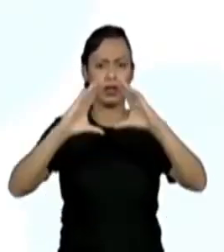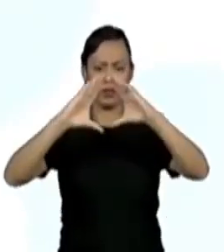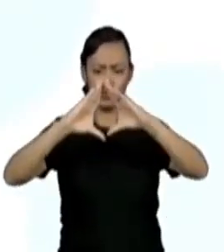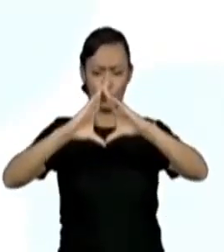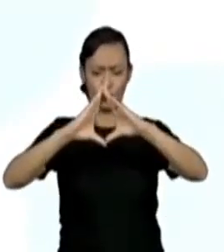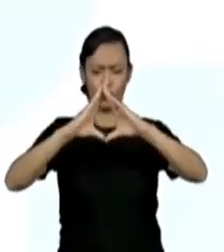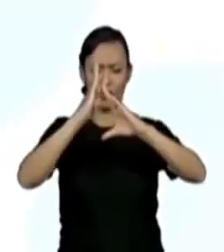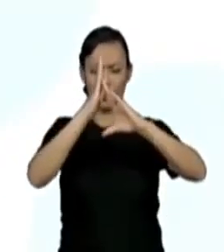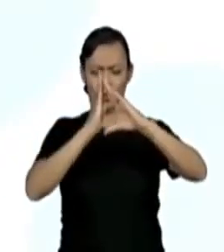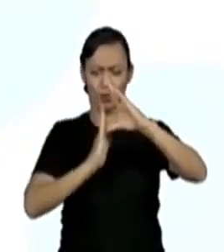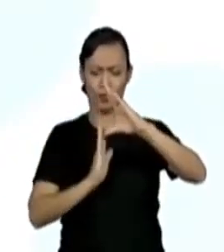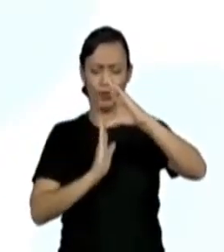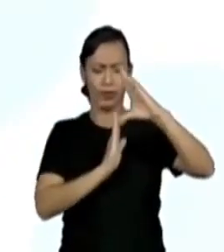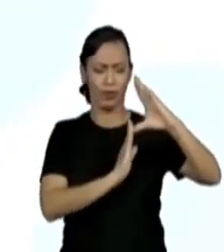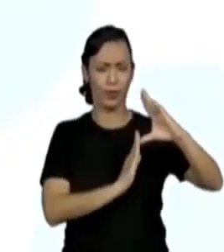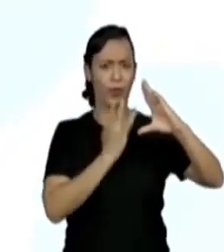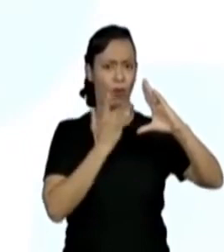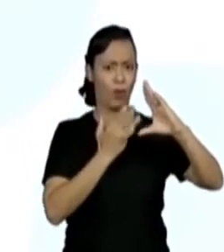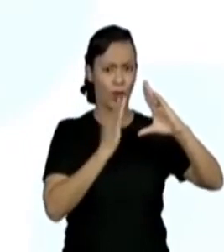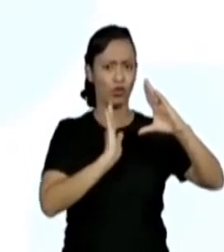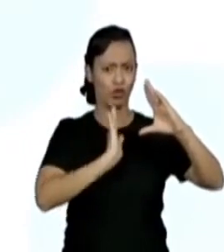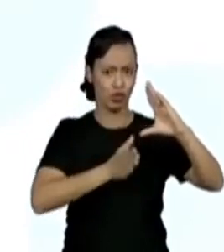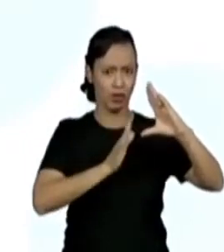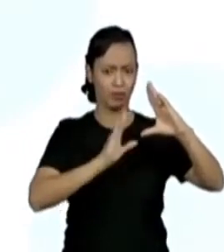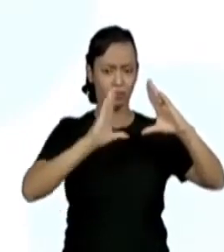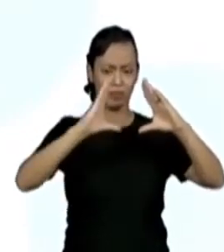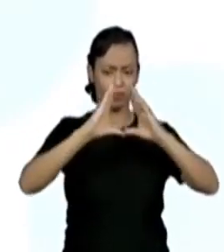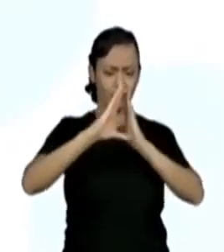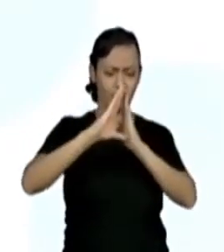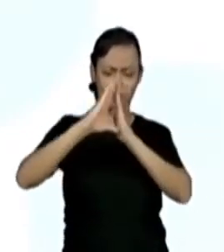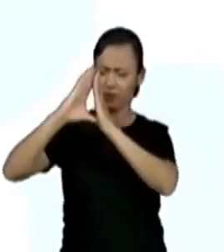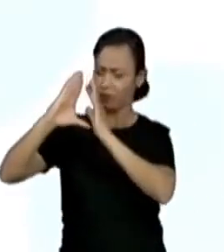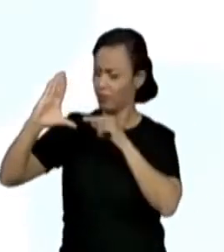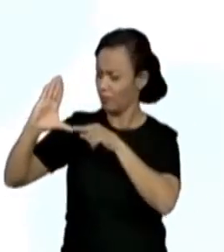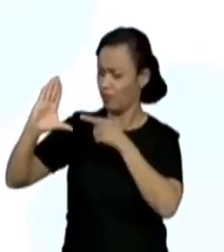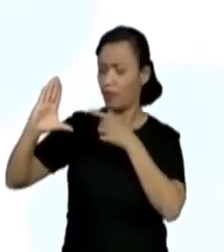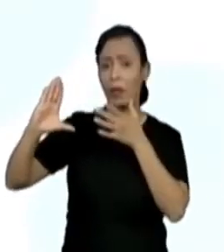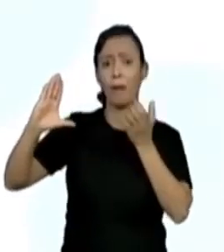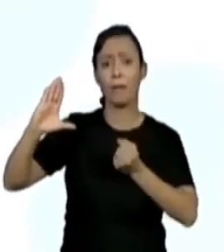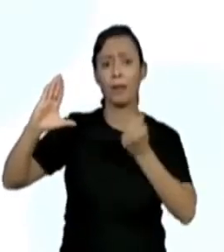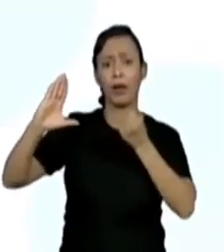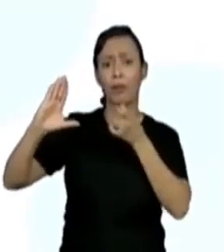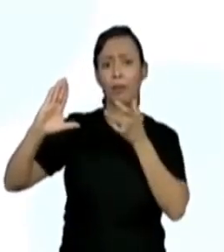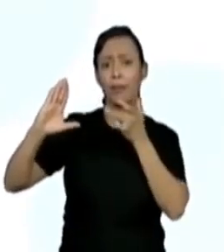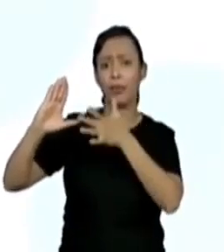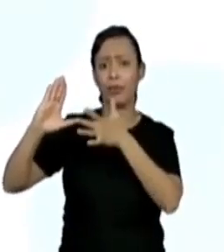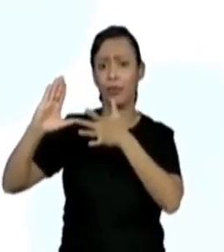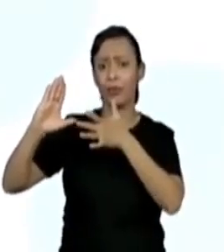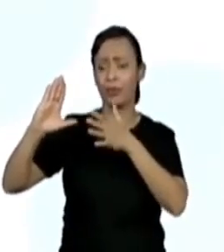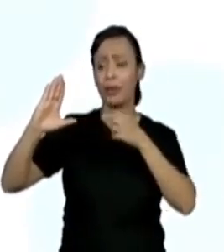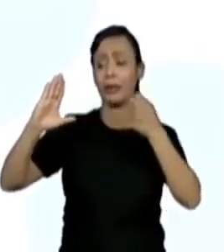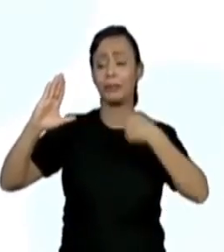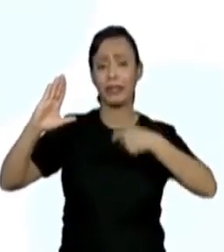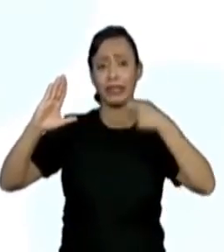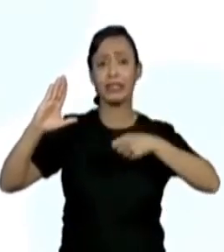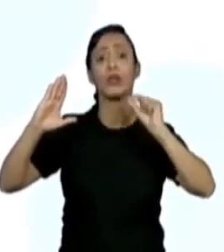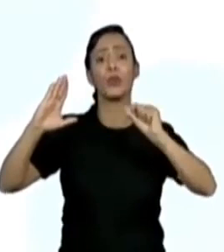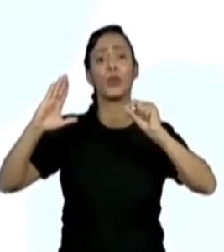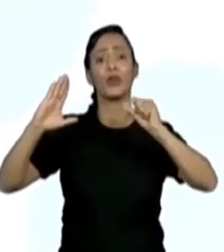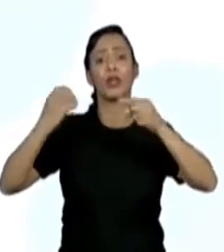pra parte não pintada com atenção então agora a parte não pintada vai virar o numerador dessa